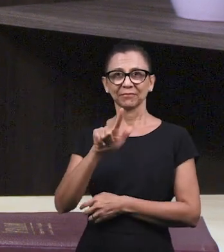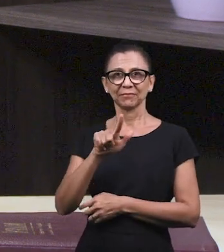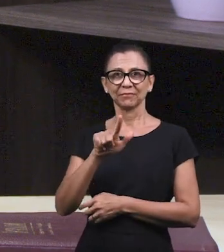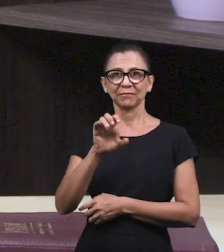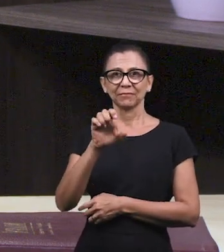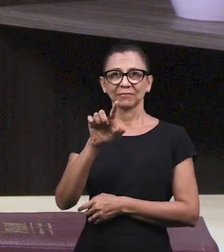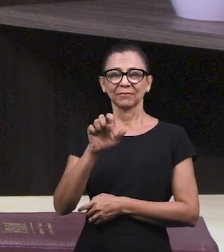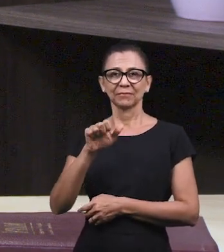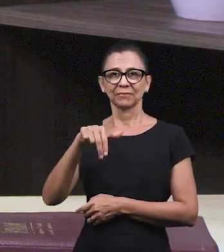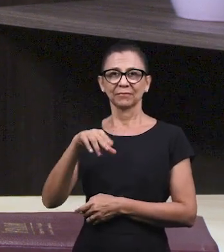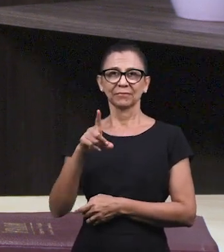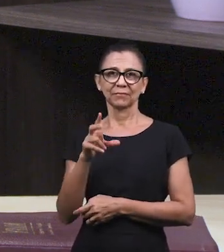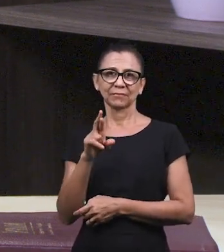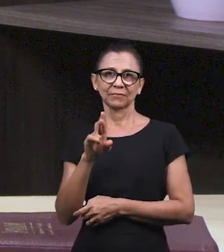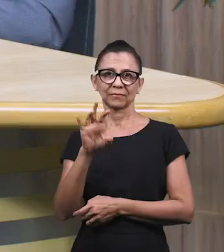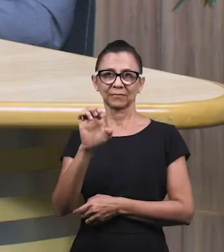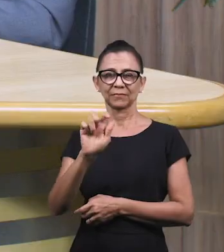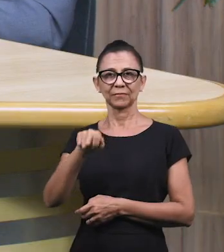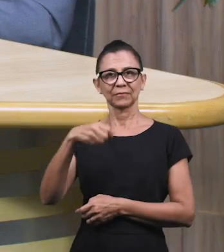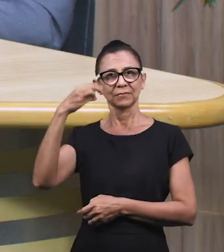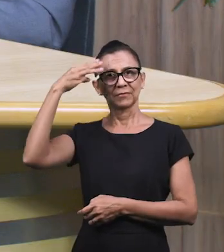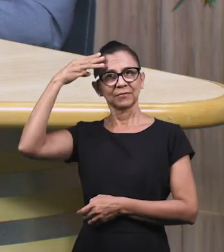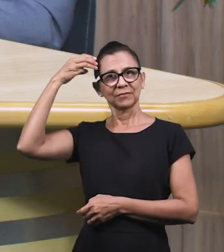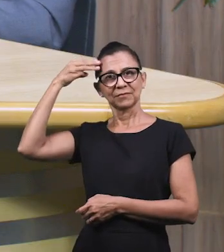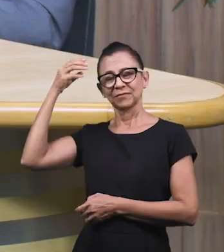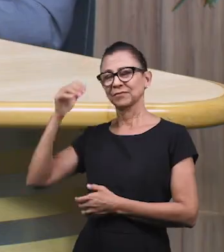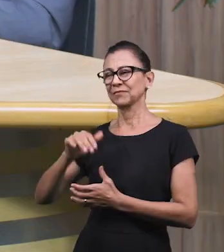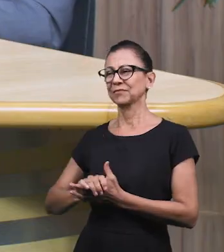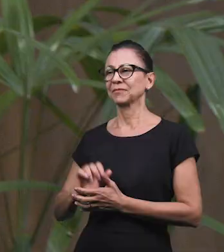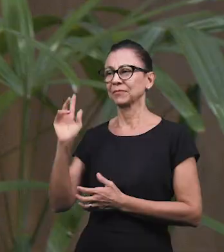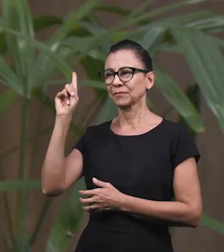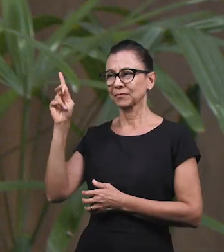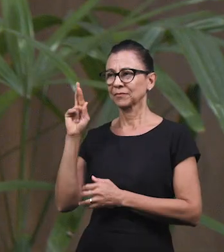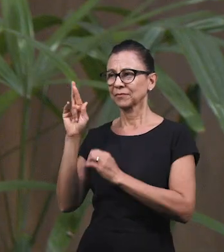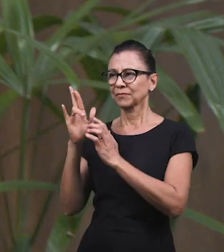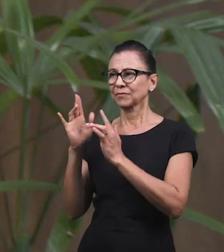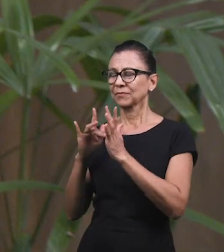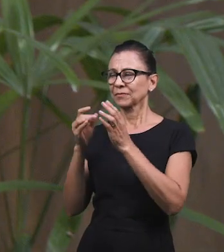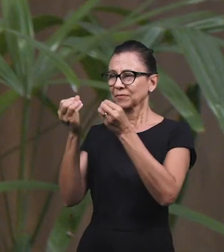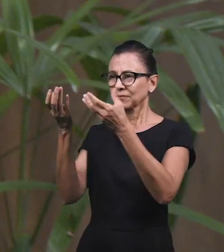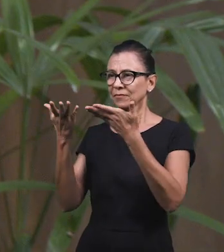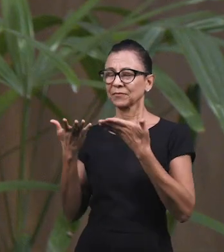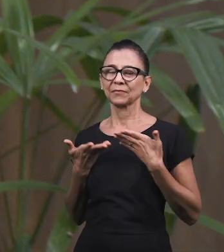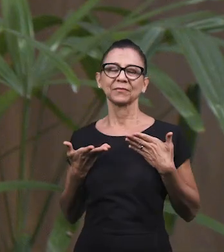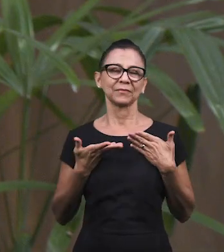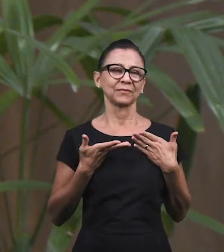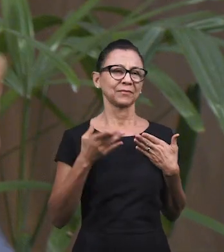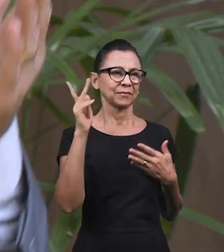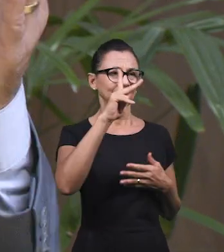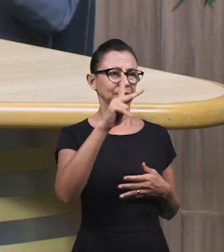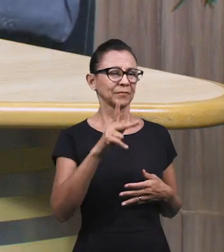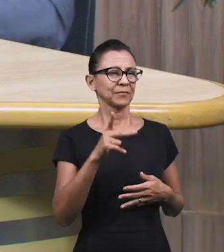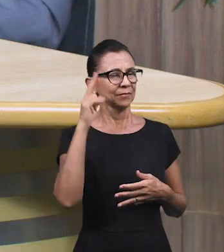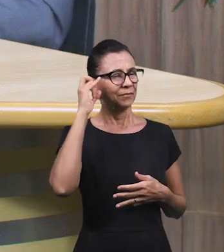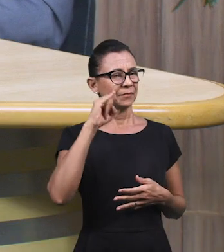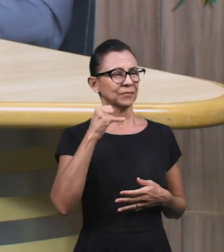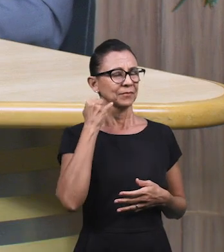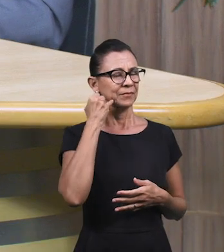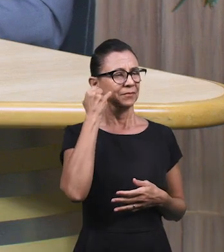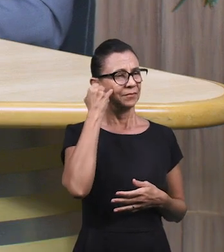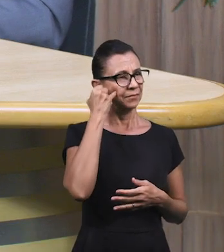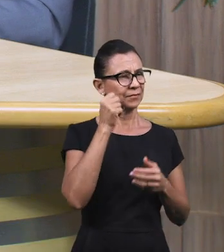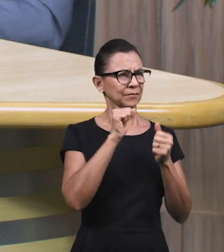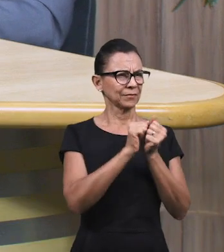pastor Alexandre Brasil. Alexandre, paz do Senhor, seja bem-vindo. Pastor Josias, mais uma vez aqui junto com todos que estão conosco